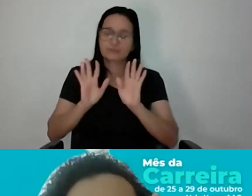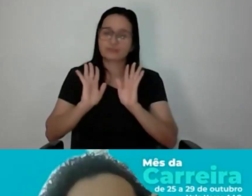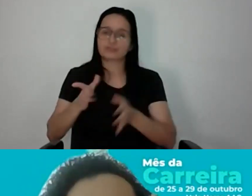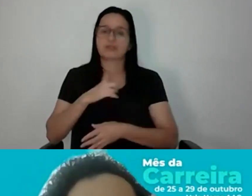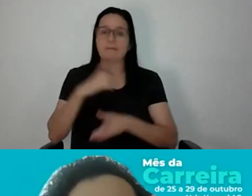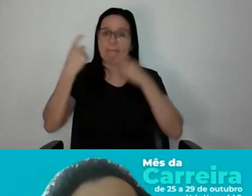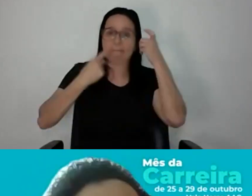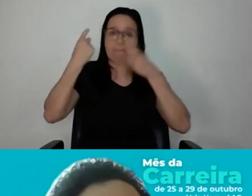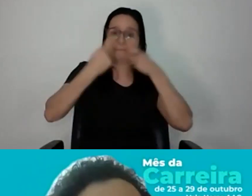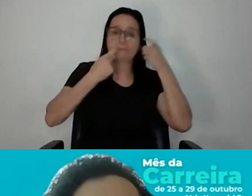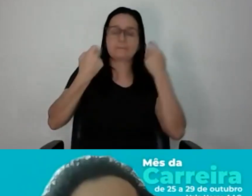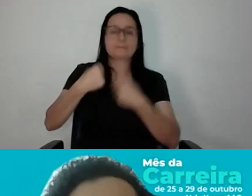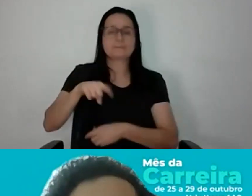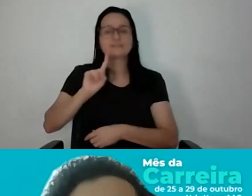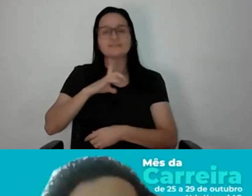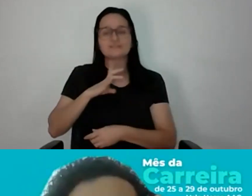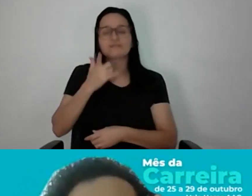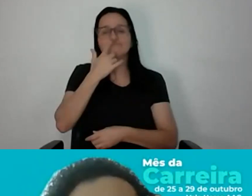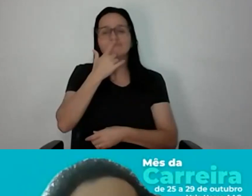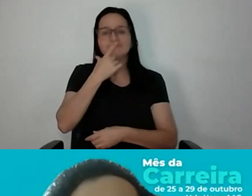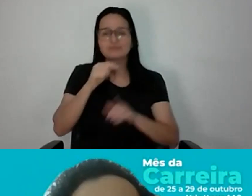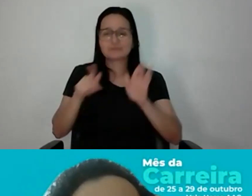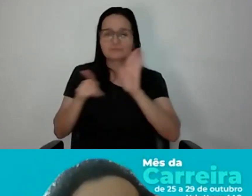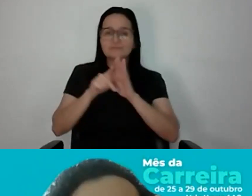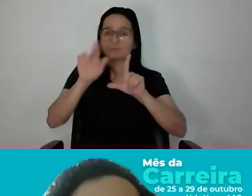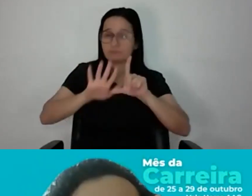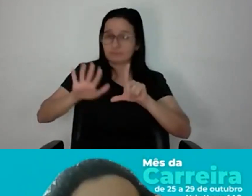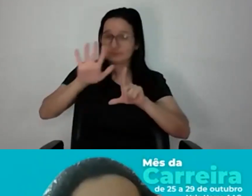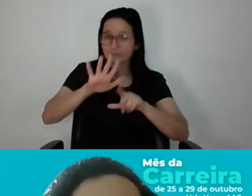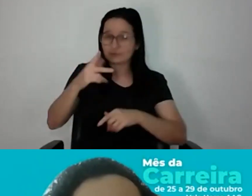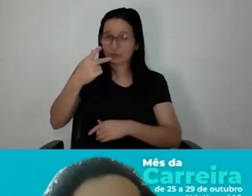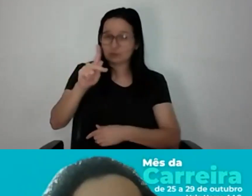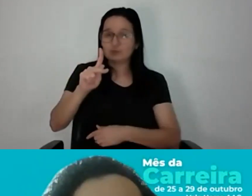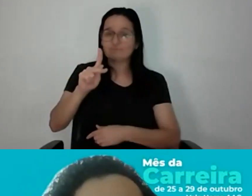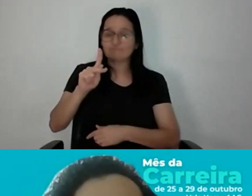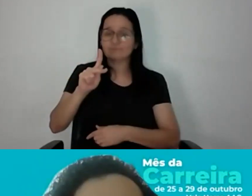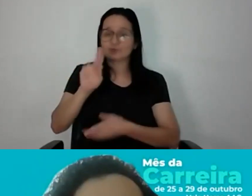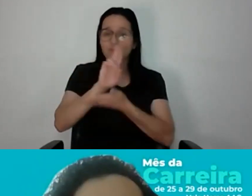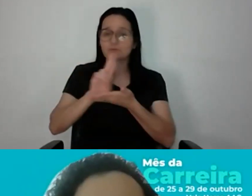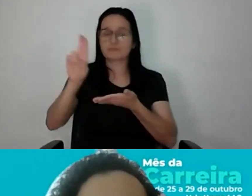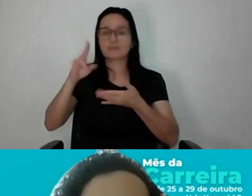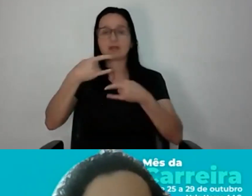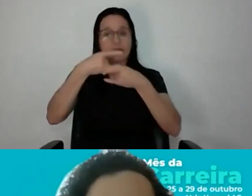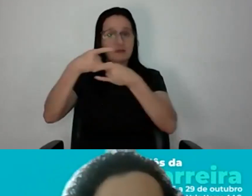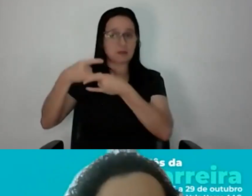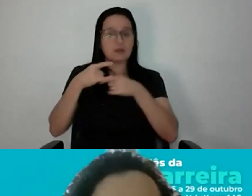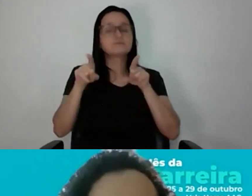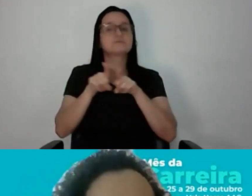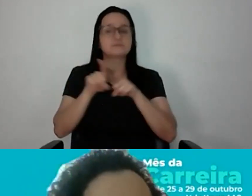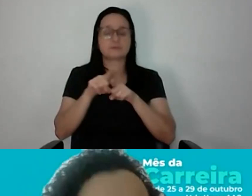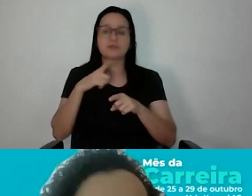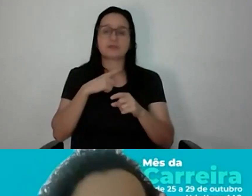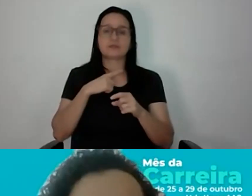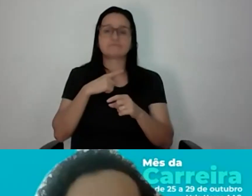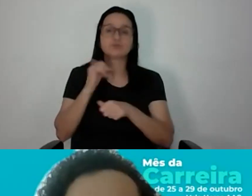com isso, elas vão ser validadas no sistema da sua universidade. E as lives, elas estarão também disponíveis no canal do YouTube após todos